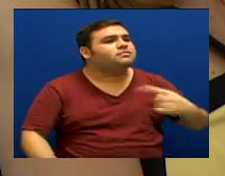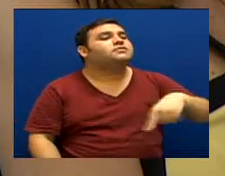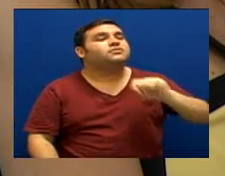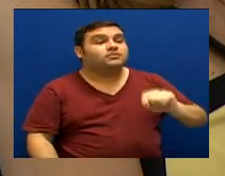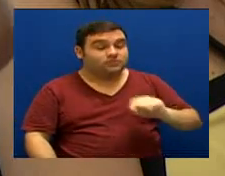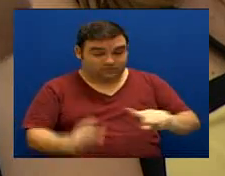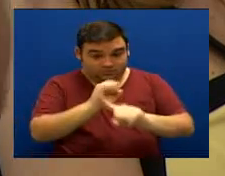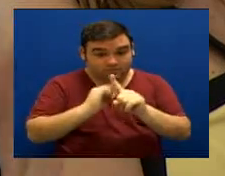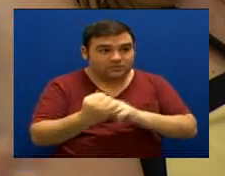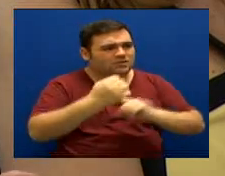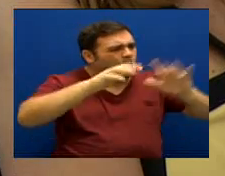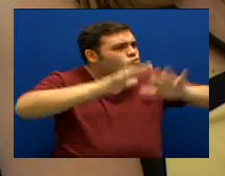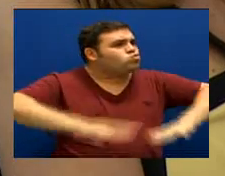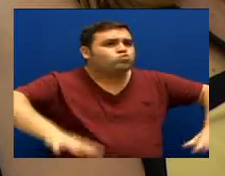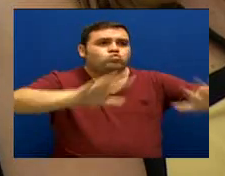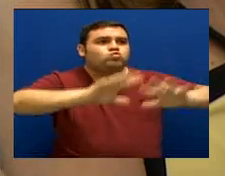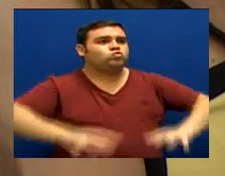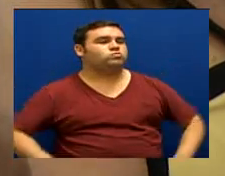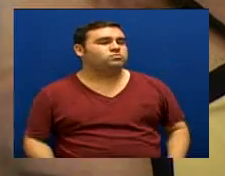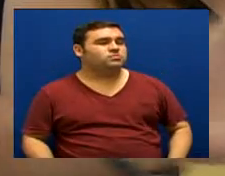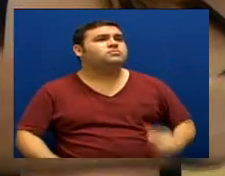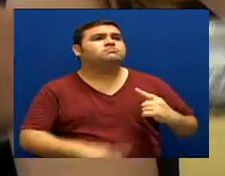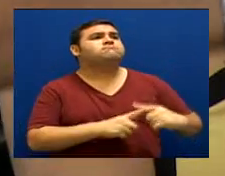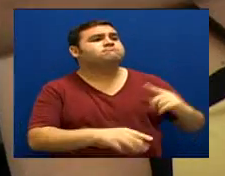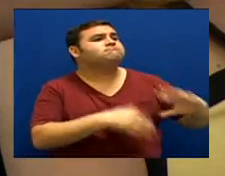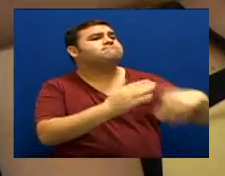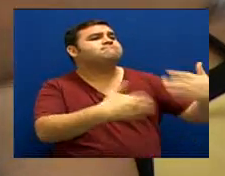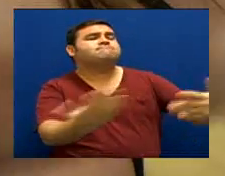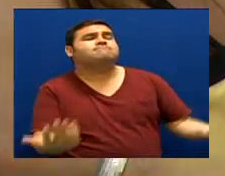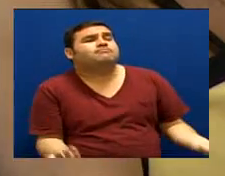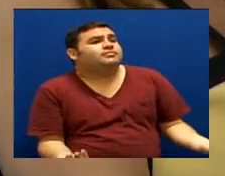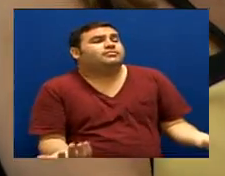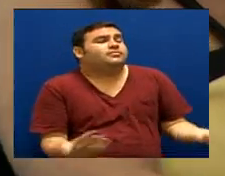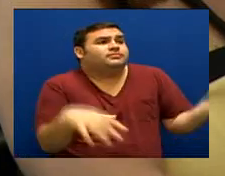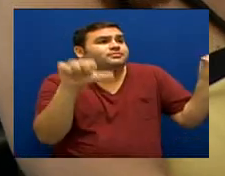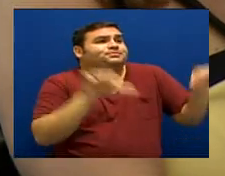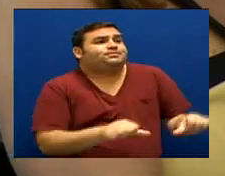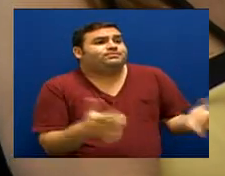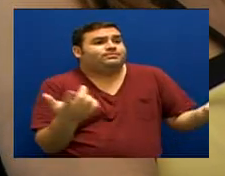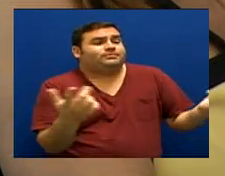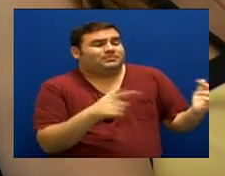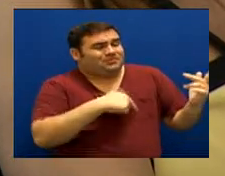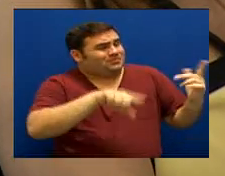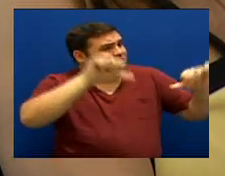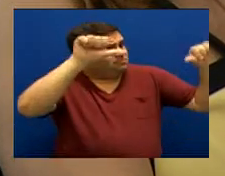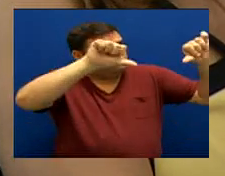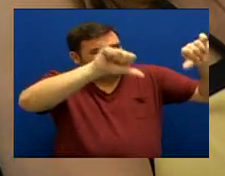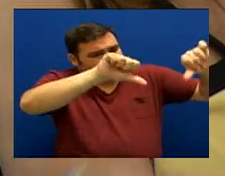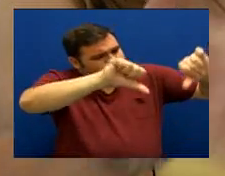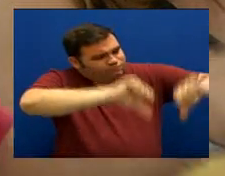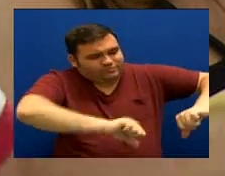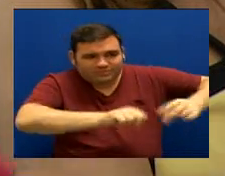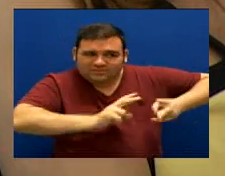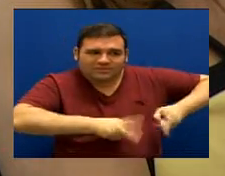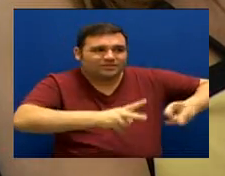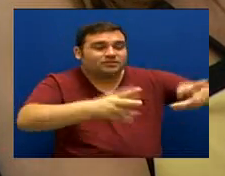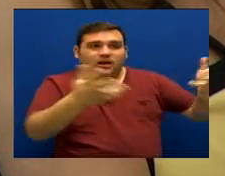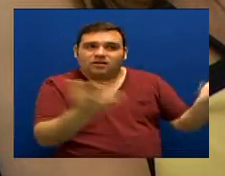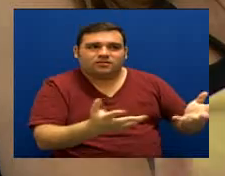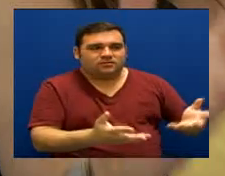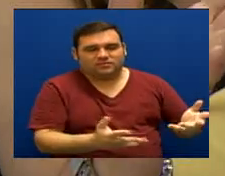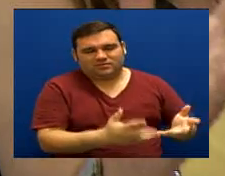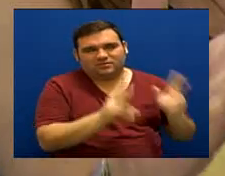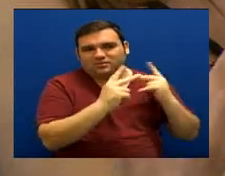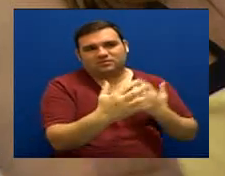sociedade também quando todo mundo se não nós vamos tomar uma ribanceira incontrolável já estamos